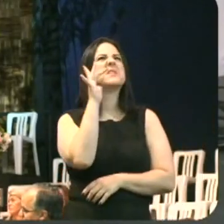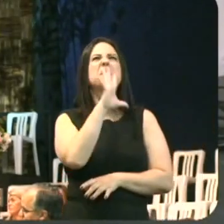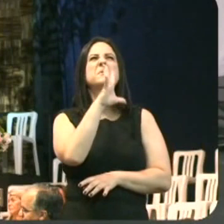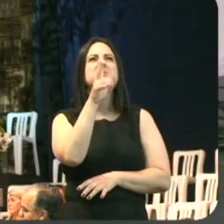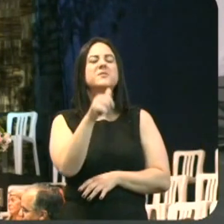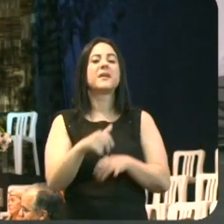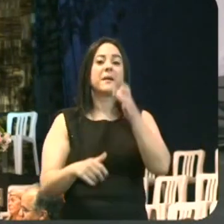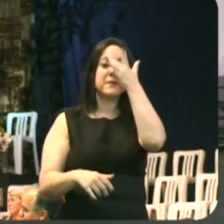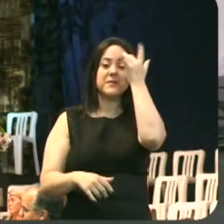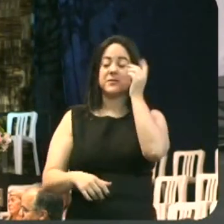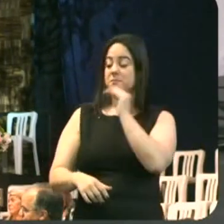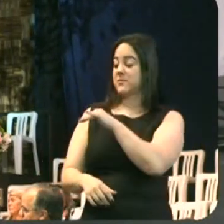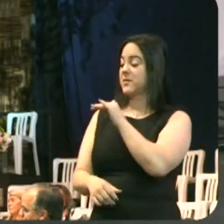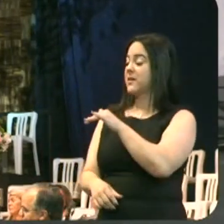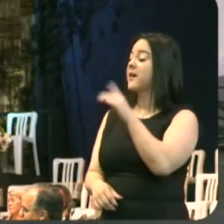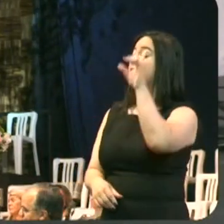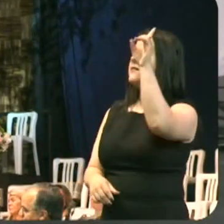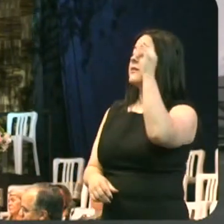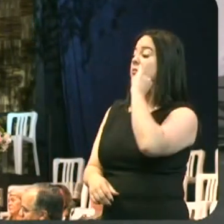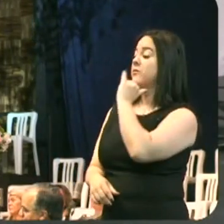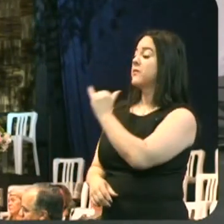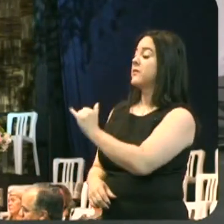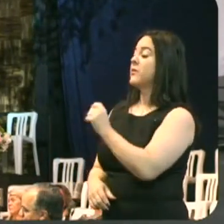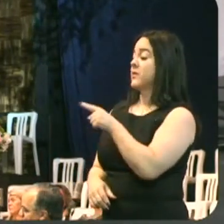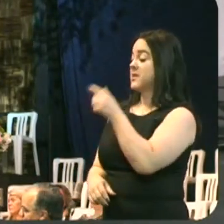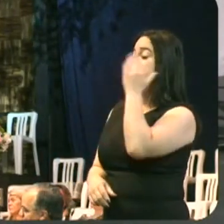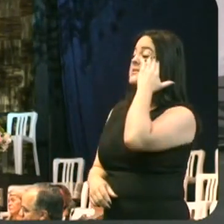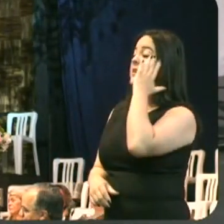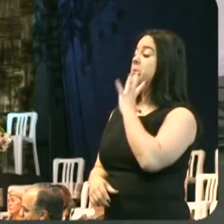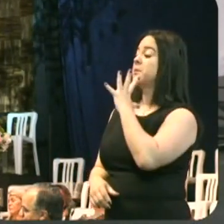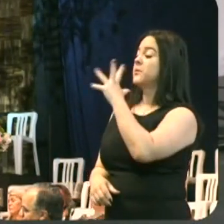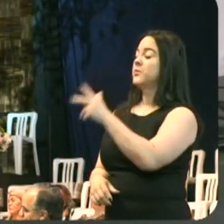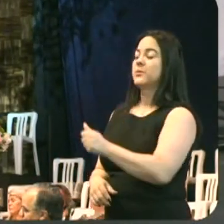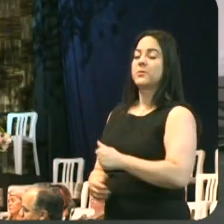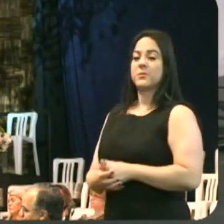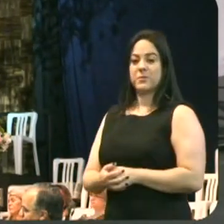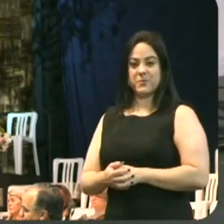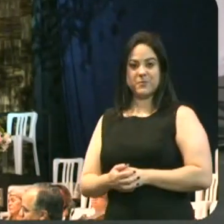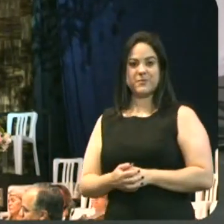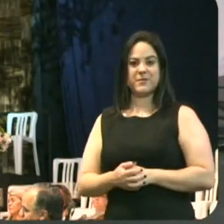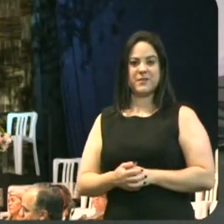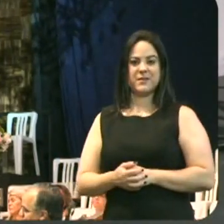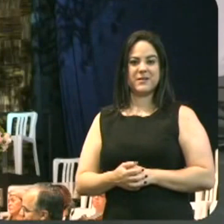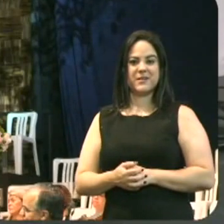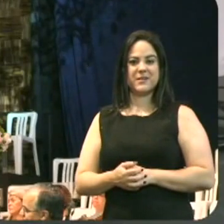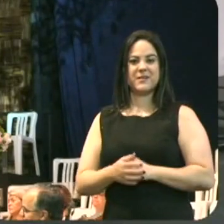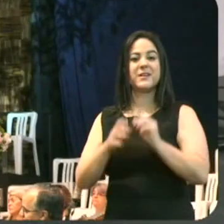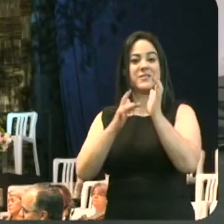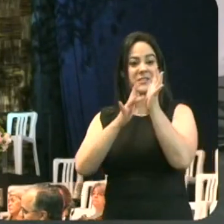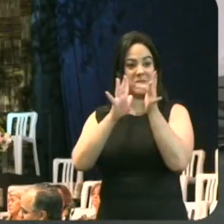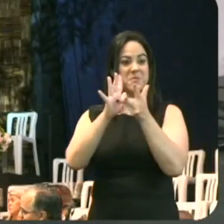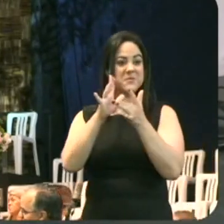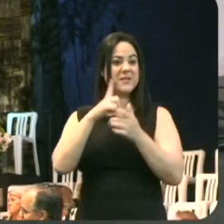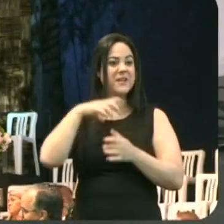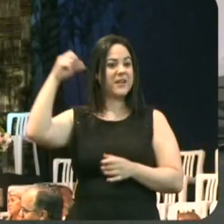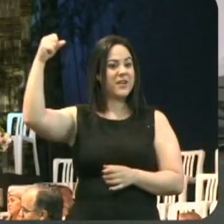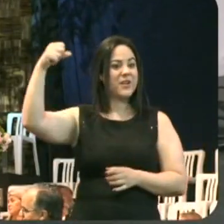você está mandando um recado aqui para você. Jesus lança a luz no meio das